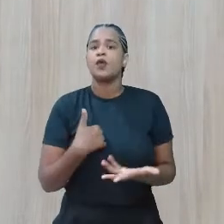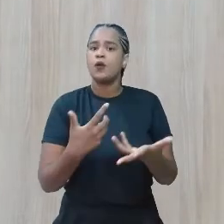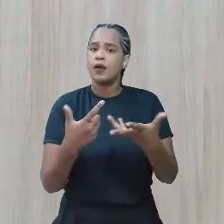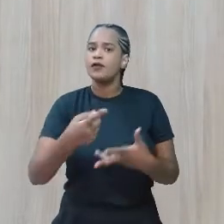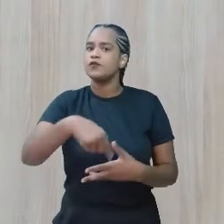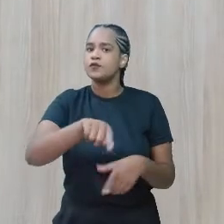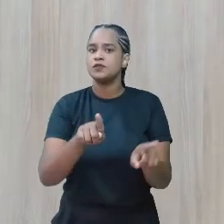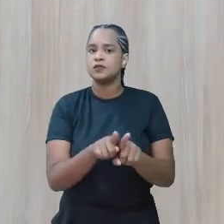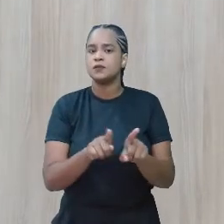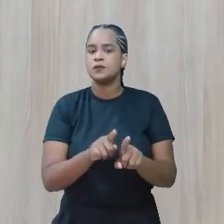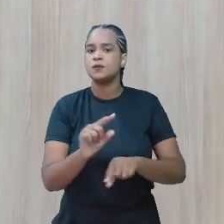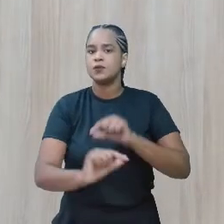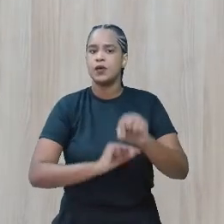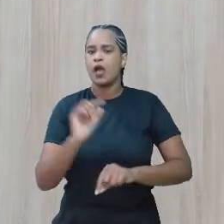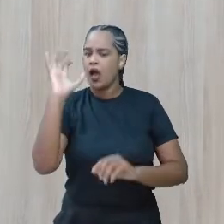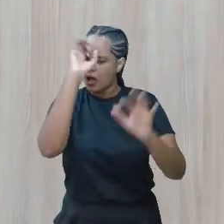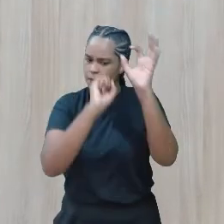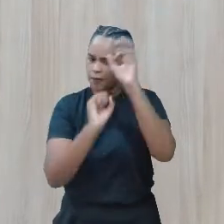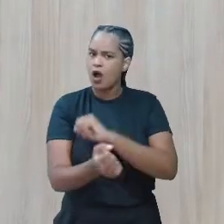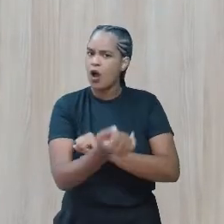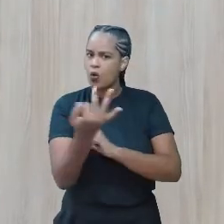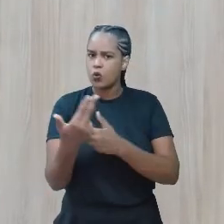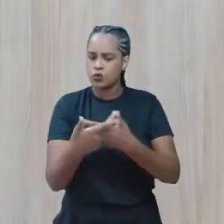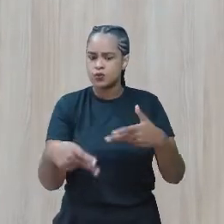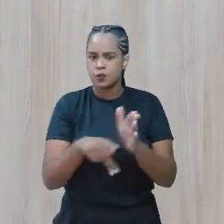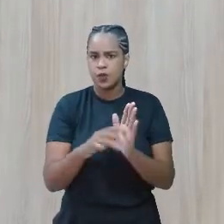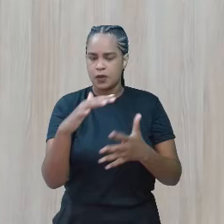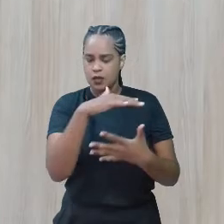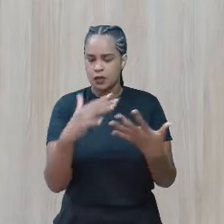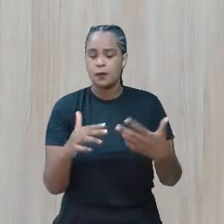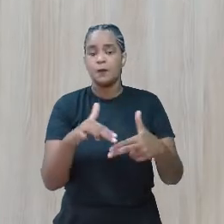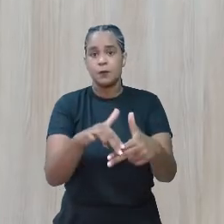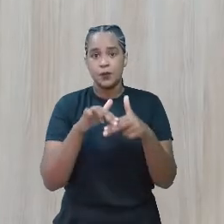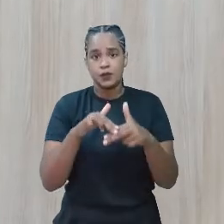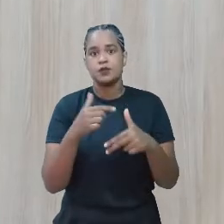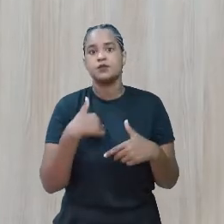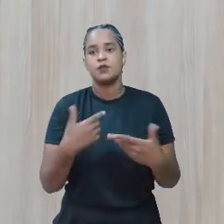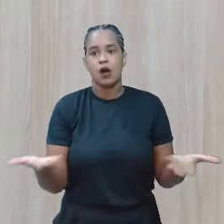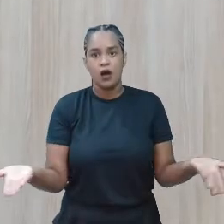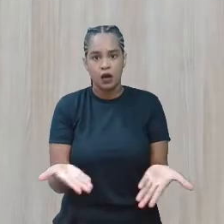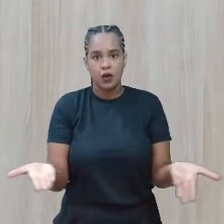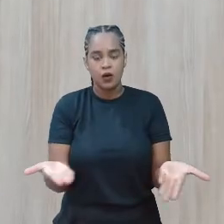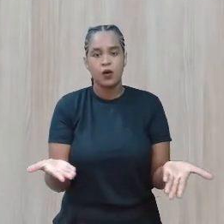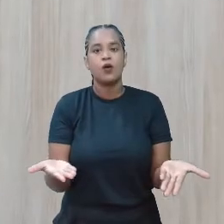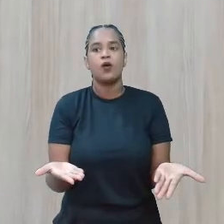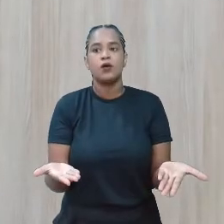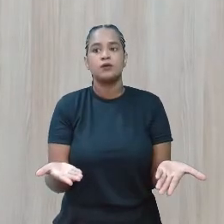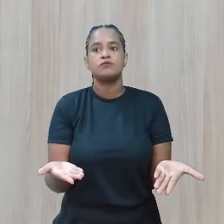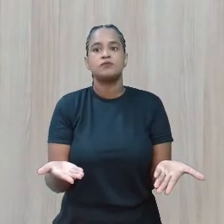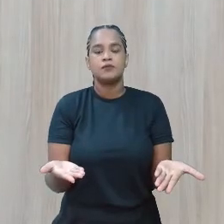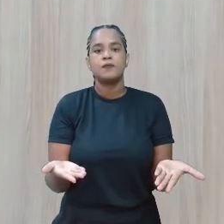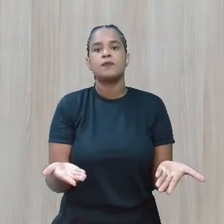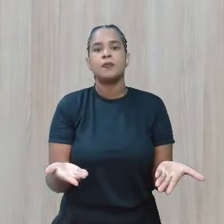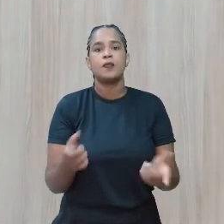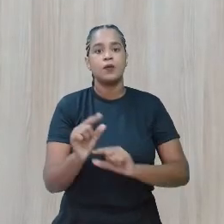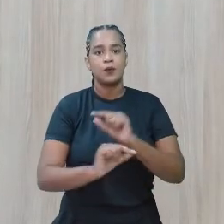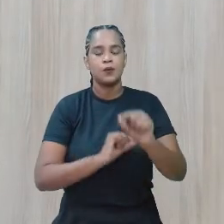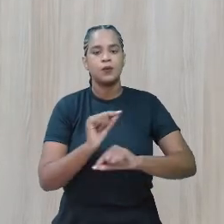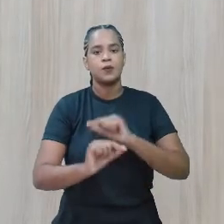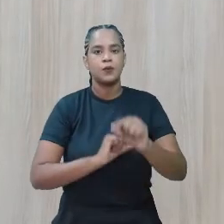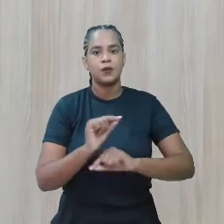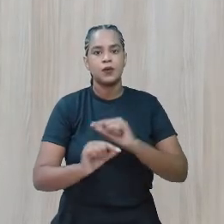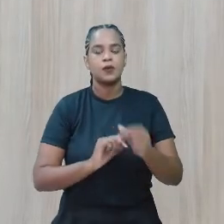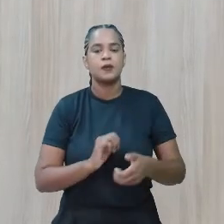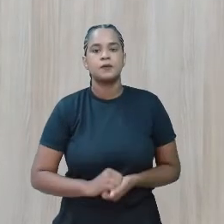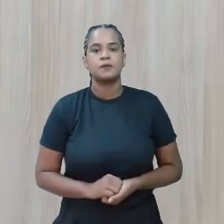vocês aprendam alguns cumprimentos. E para isso, pessoal, eu vou colocar na descrição, né,